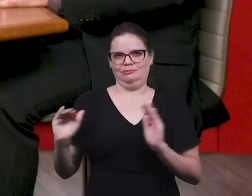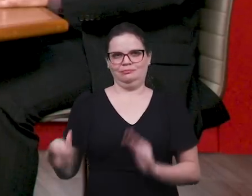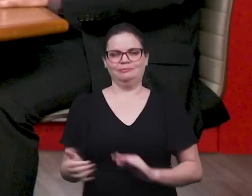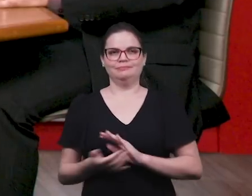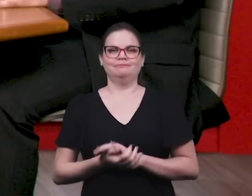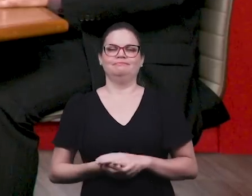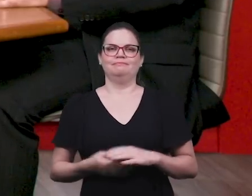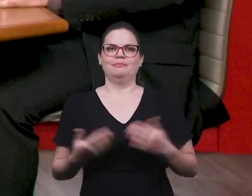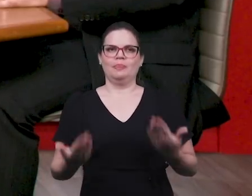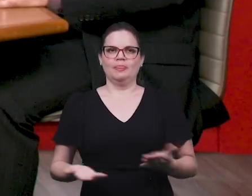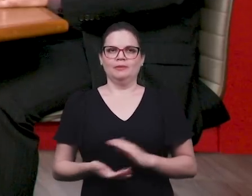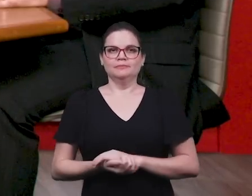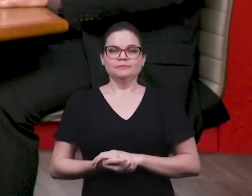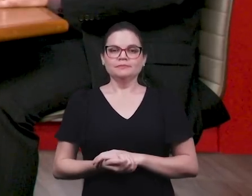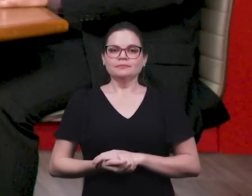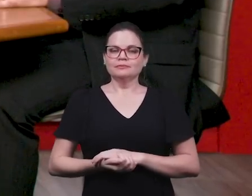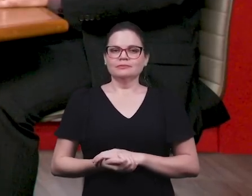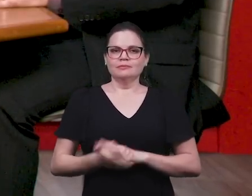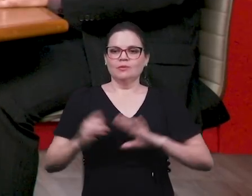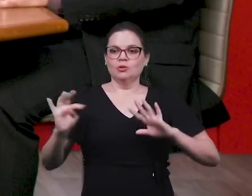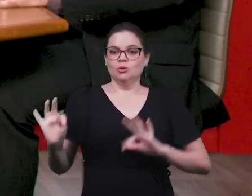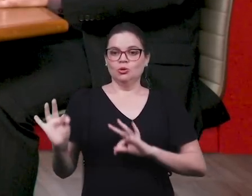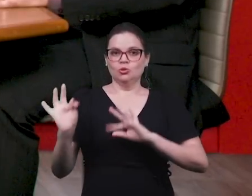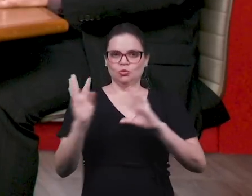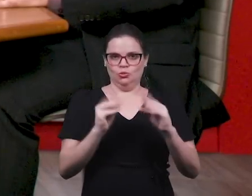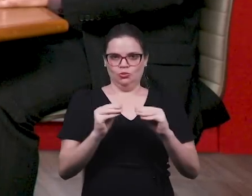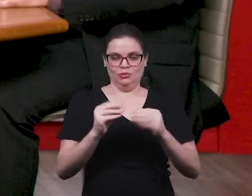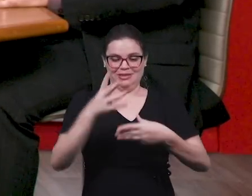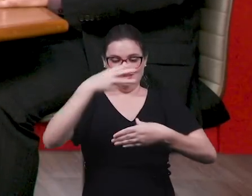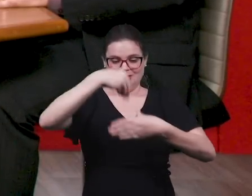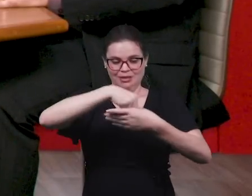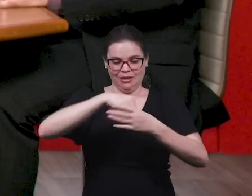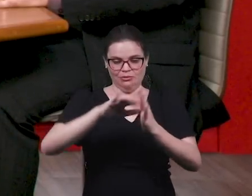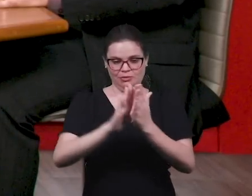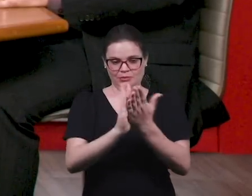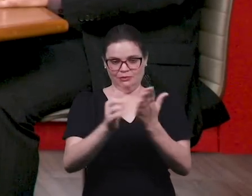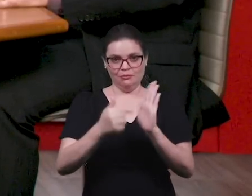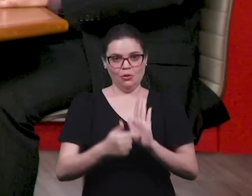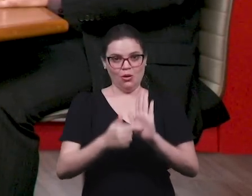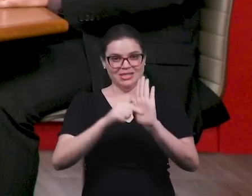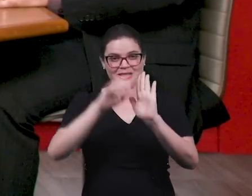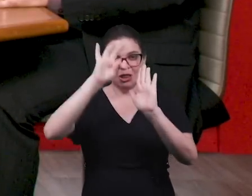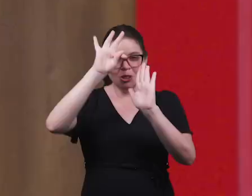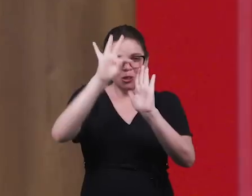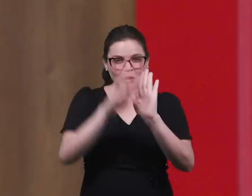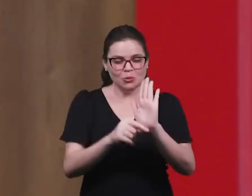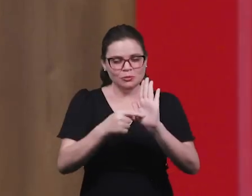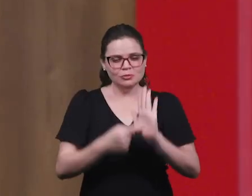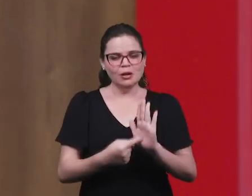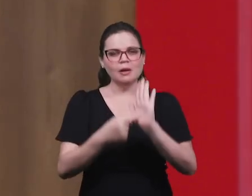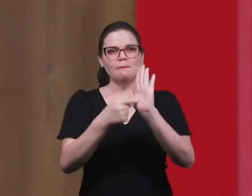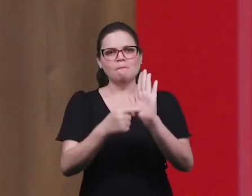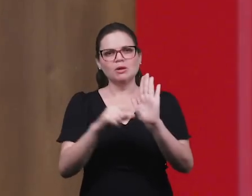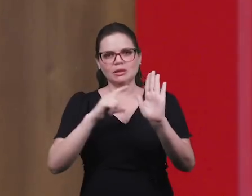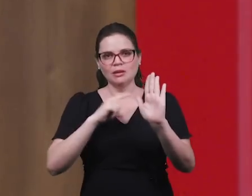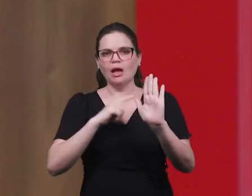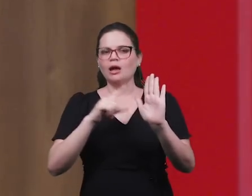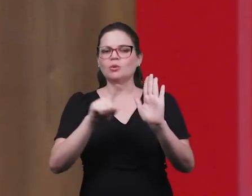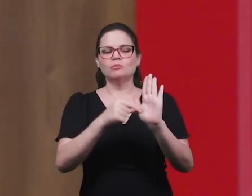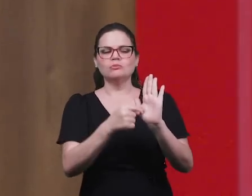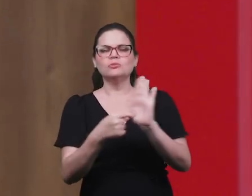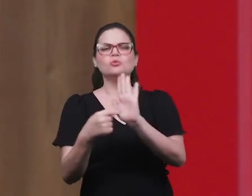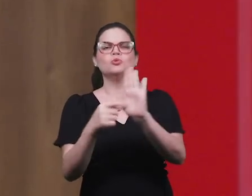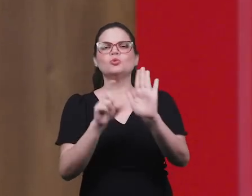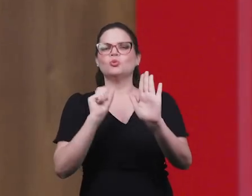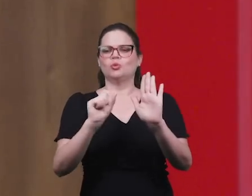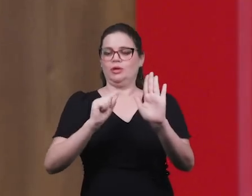Bom, Wallace, dentro de tudo que a Bíblia nos traz, ela se dedica também a nos mostrar, a